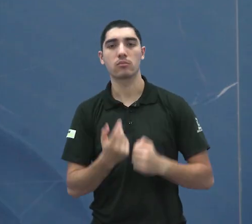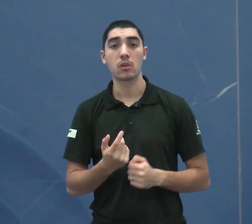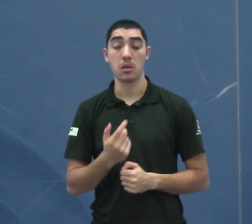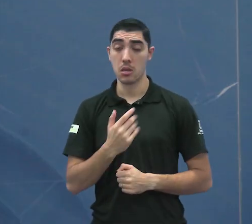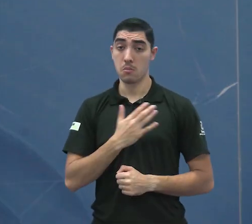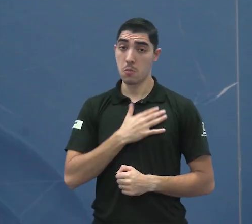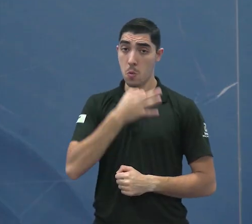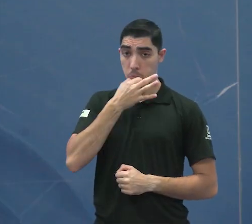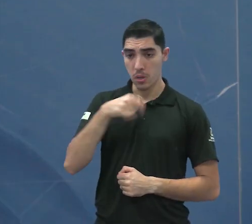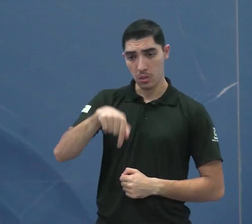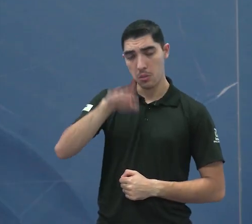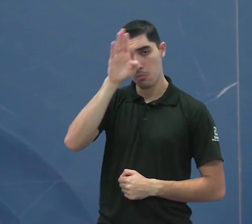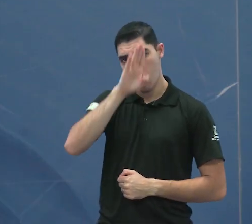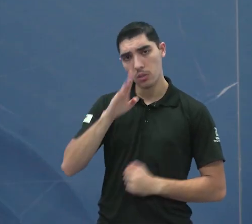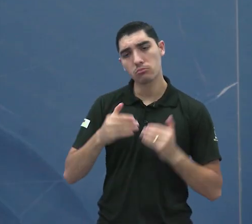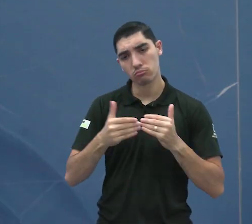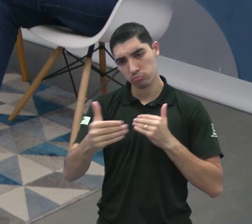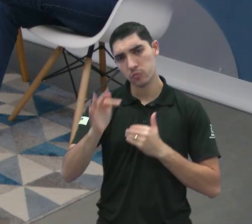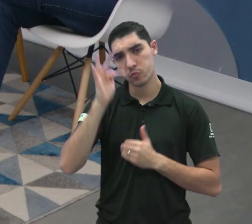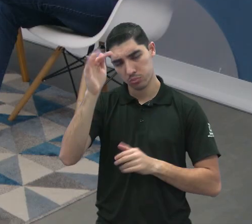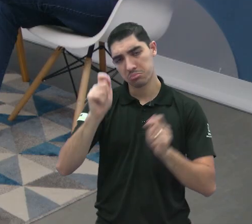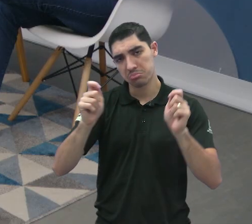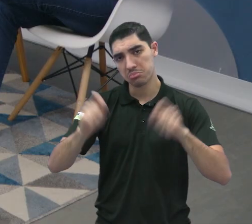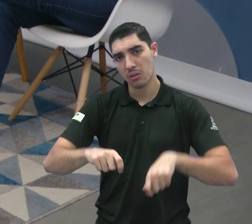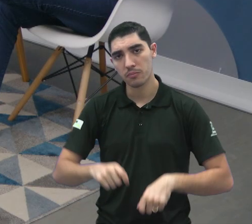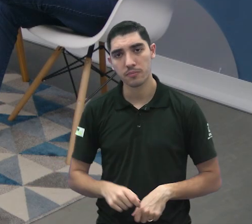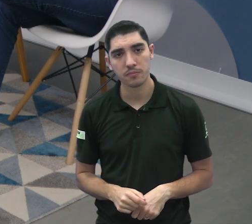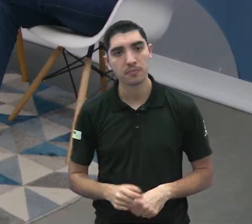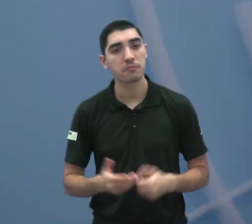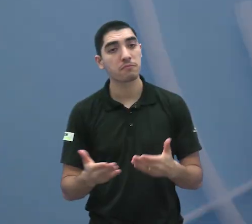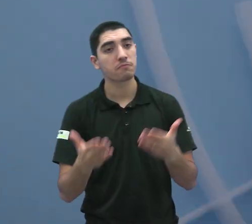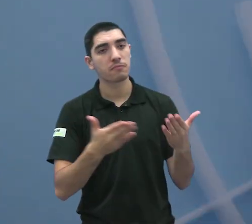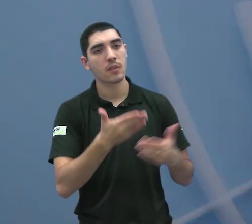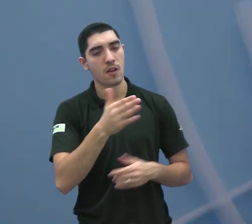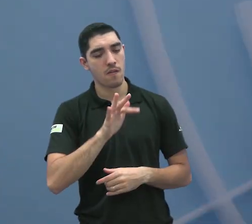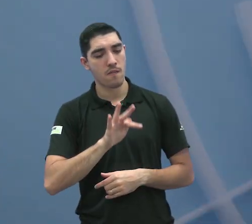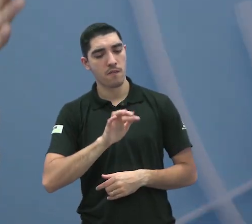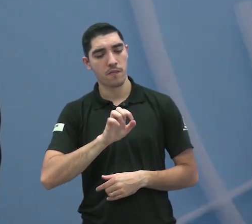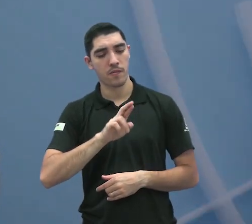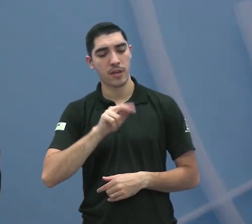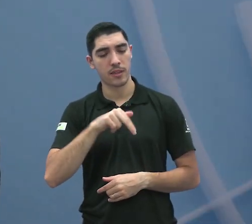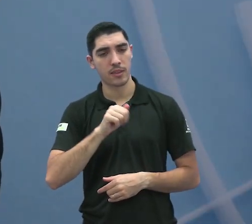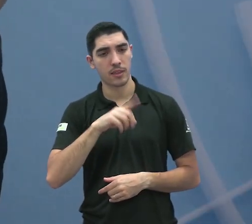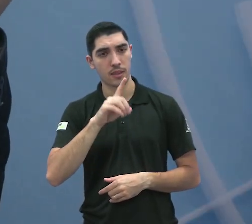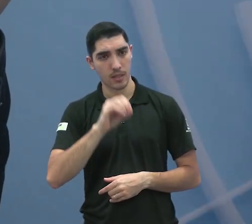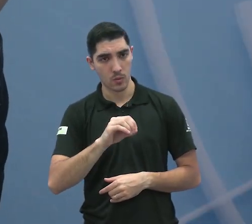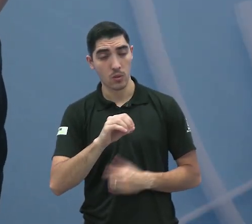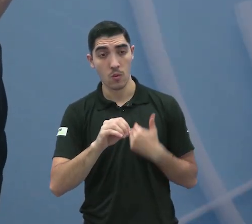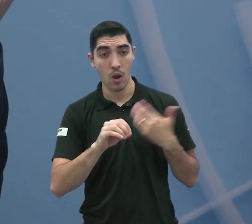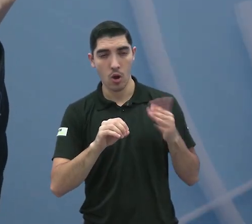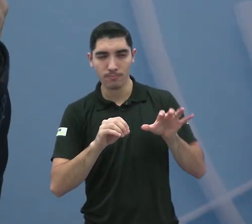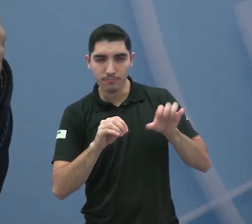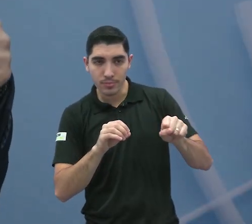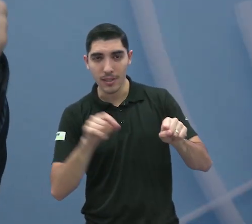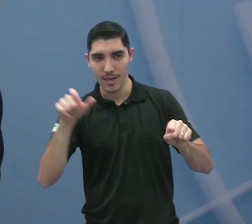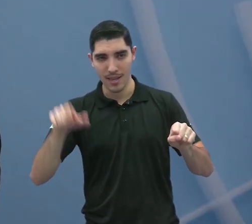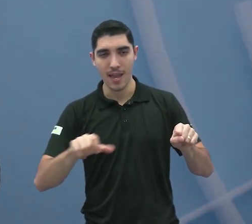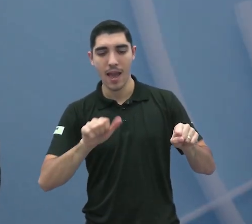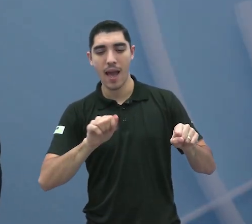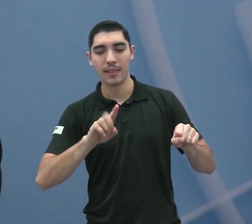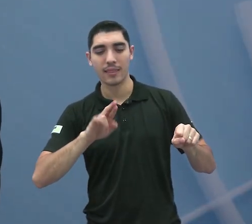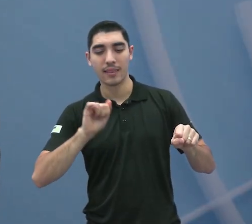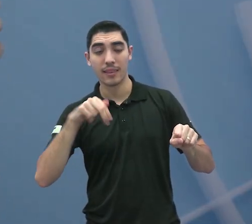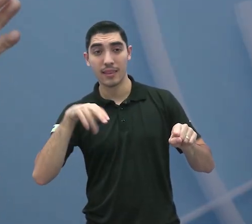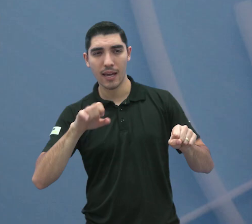esse potencial para o nosso país. E, Fernando, vou resgatar um tópico que a Adriane trouxe lá